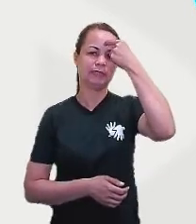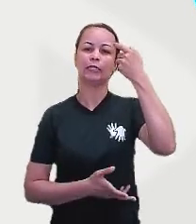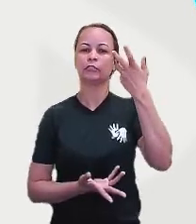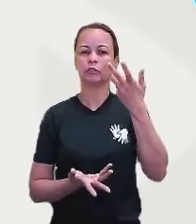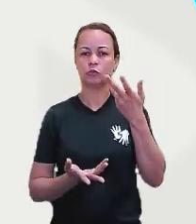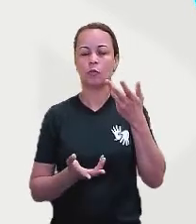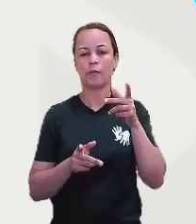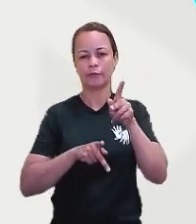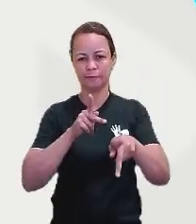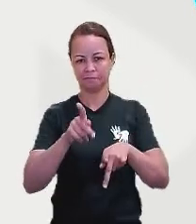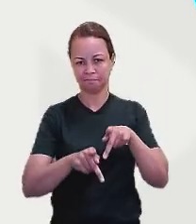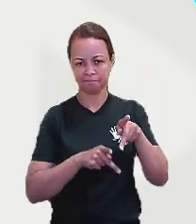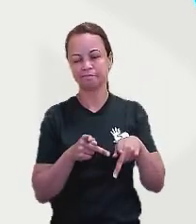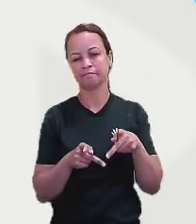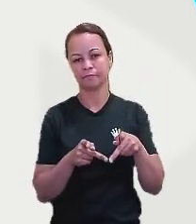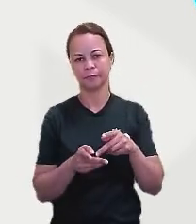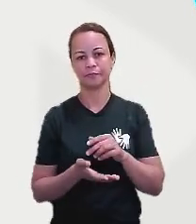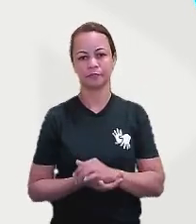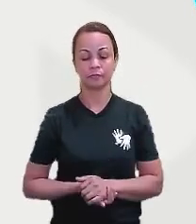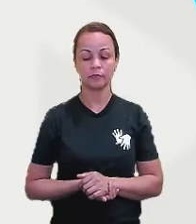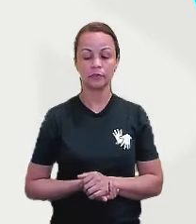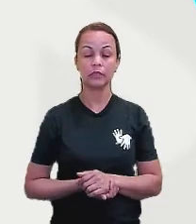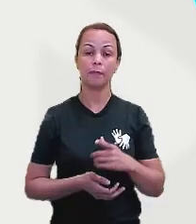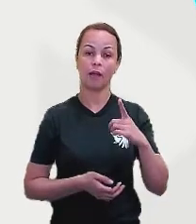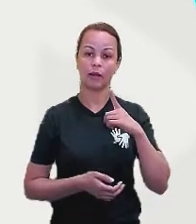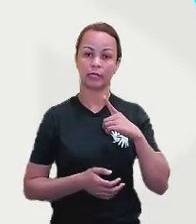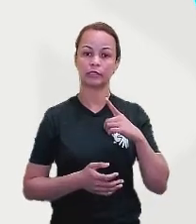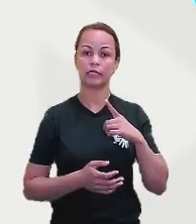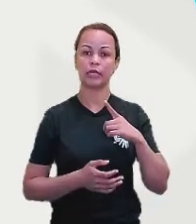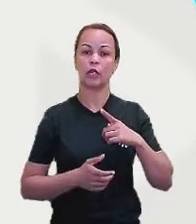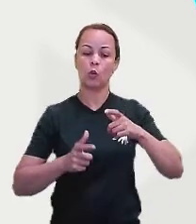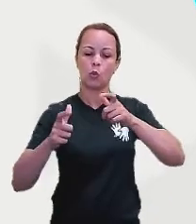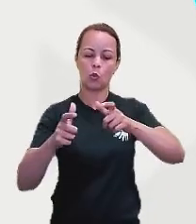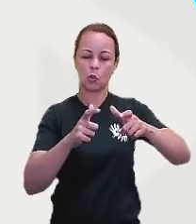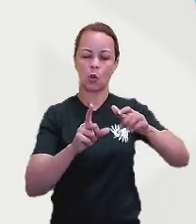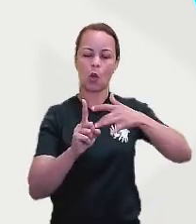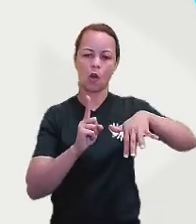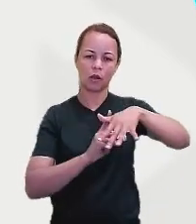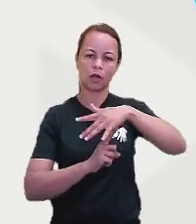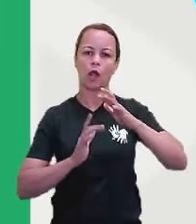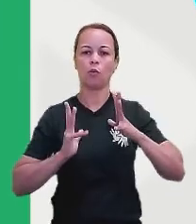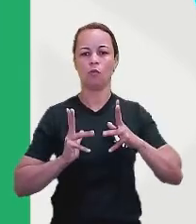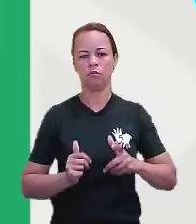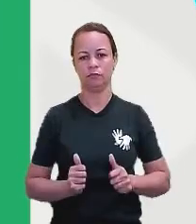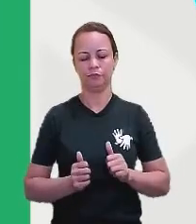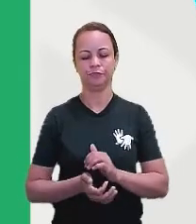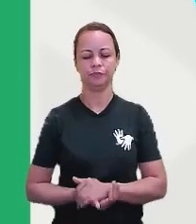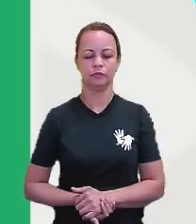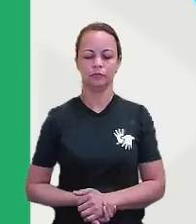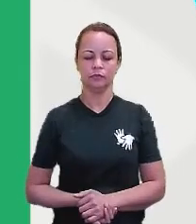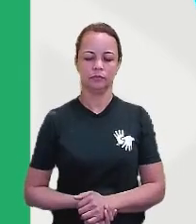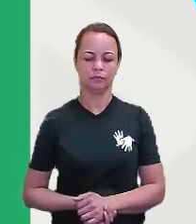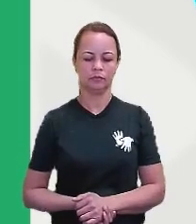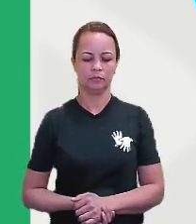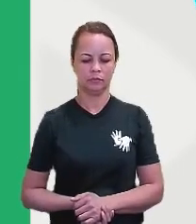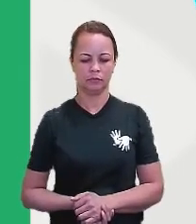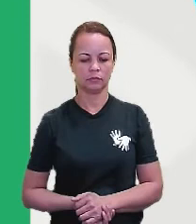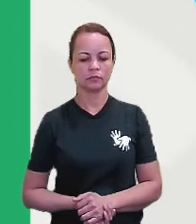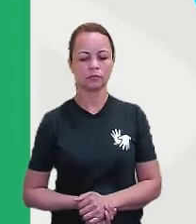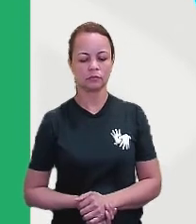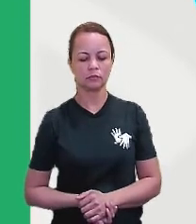por parte da nossa população para manter o ambiente que nós vivemos limpo, tá ok?